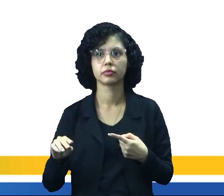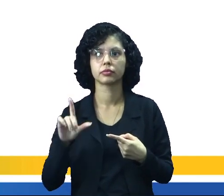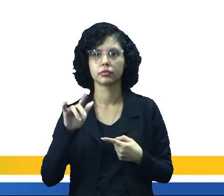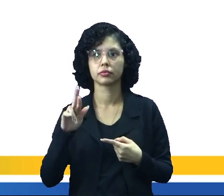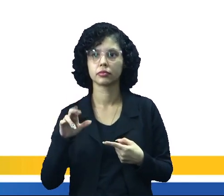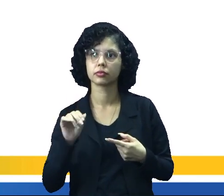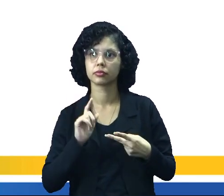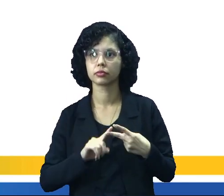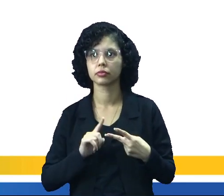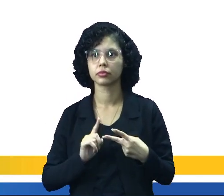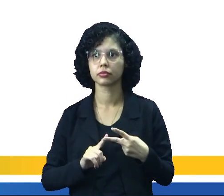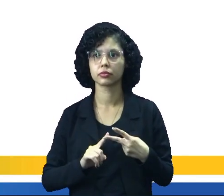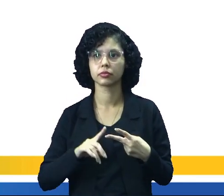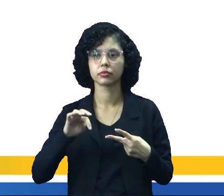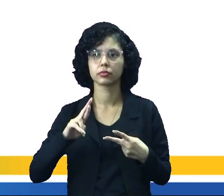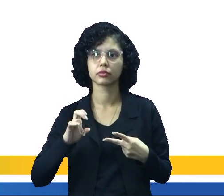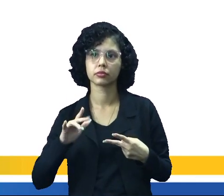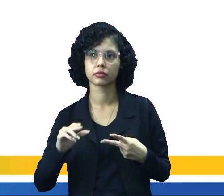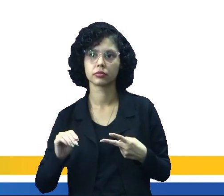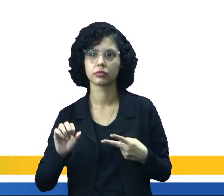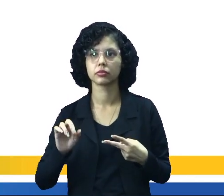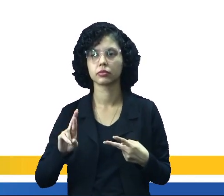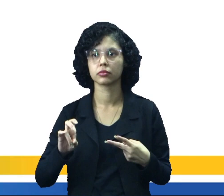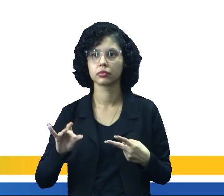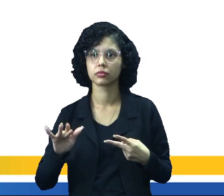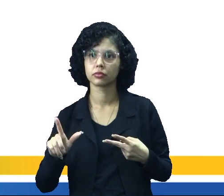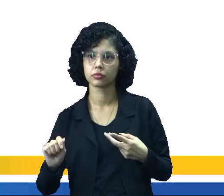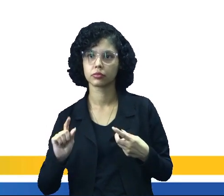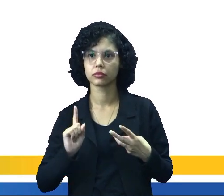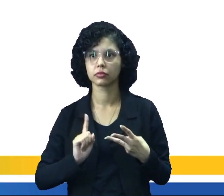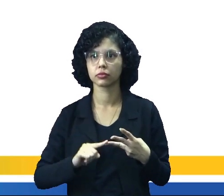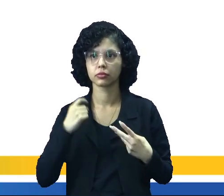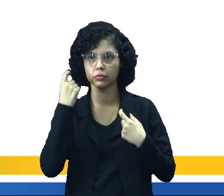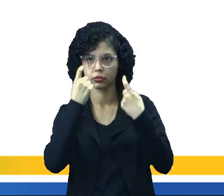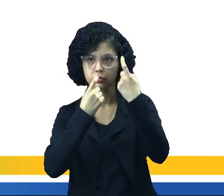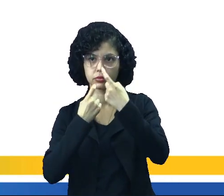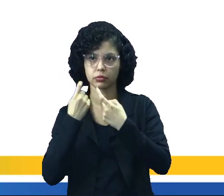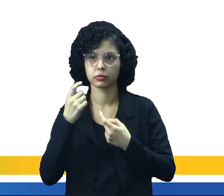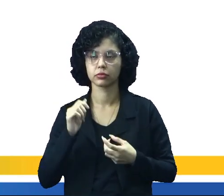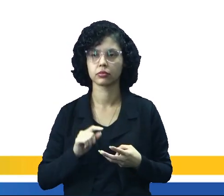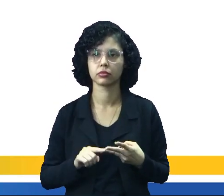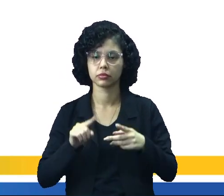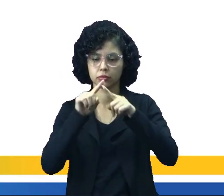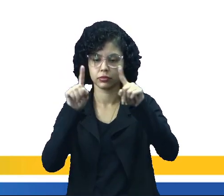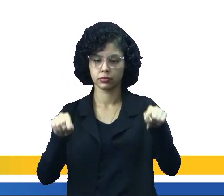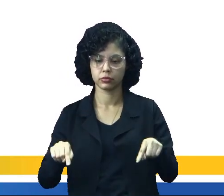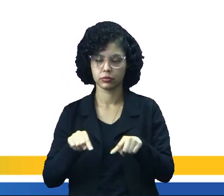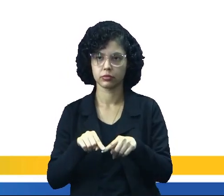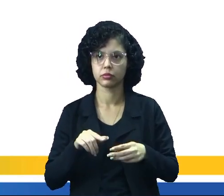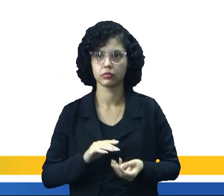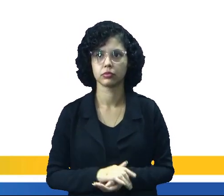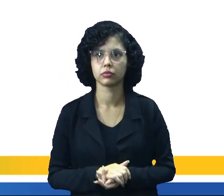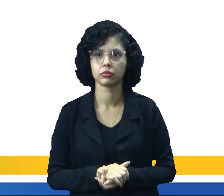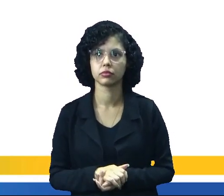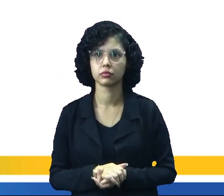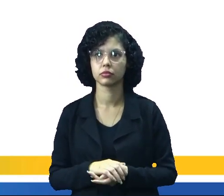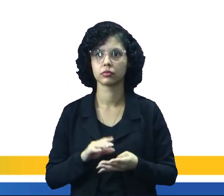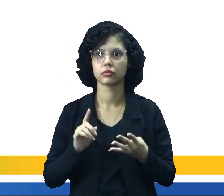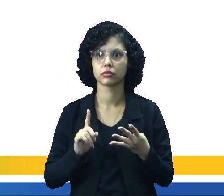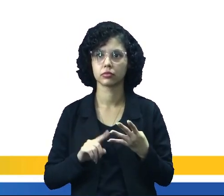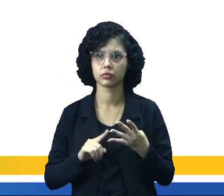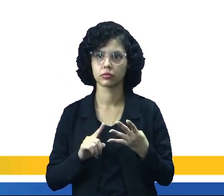lírico, abstracionismo realista e surrealista, abstracionismo expressivo e